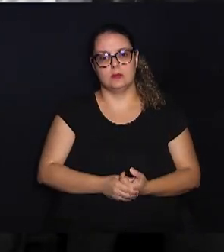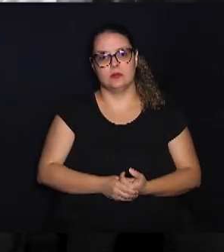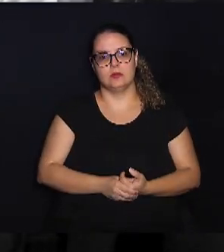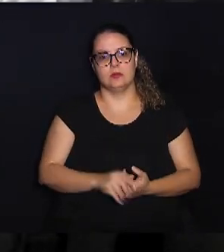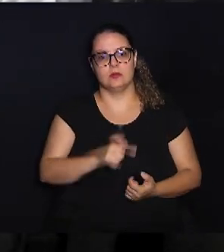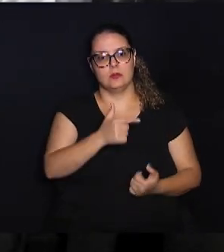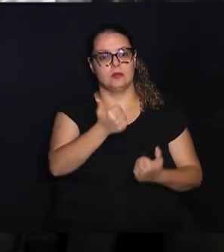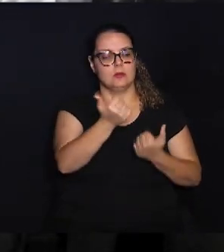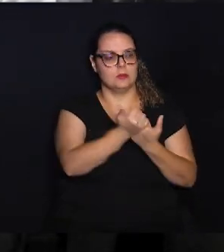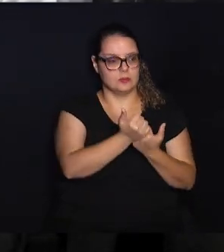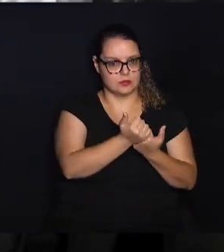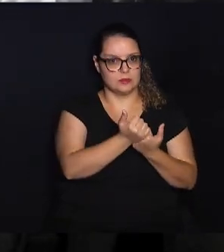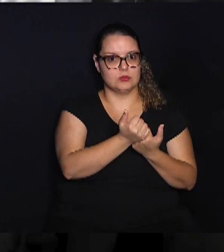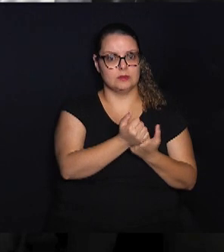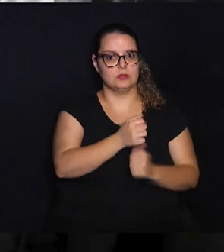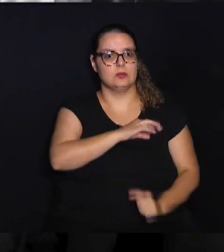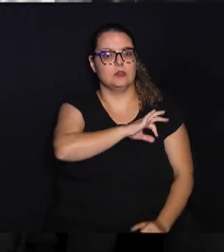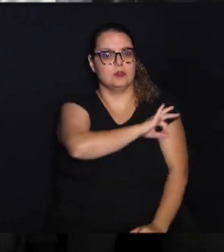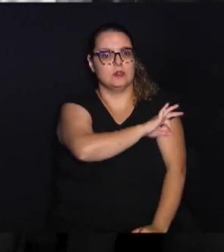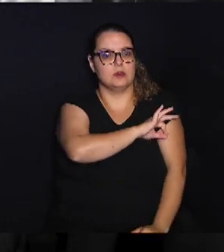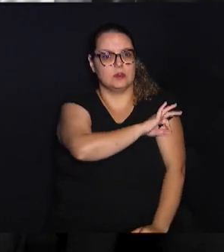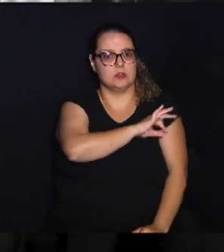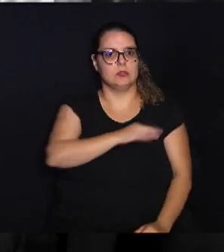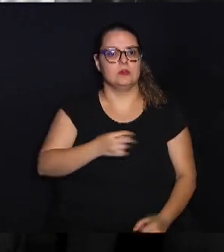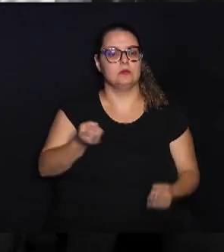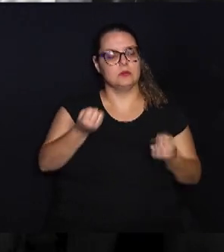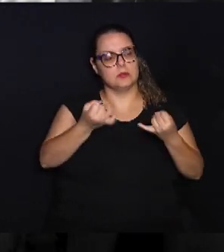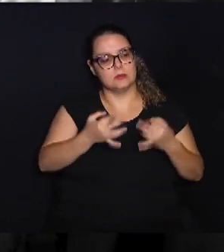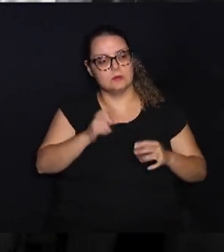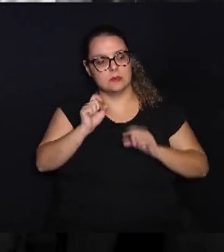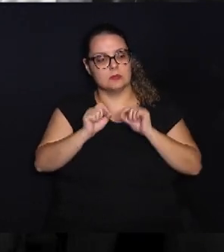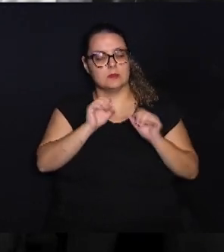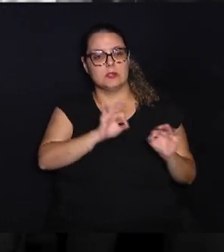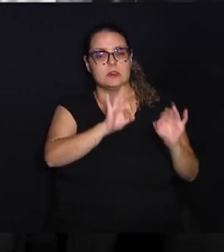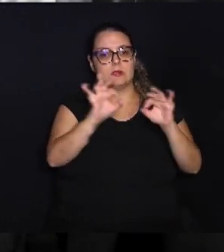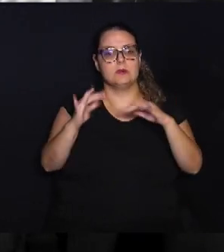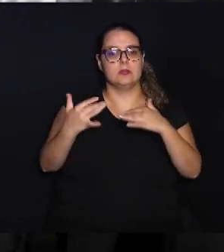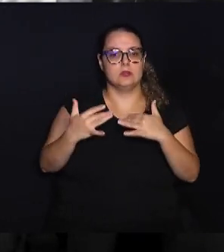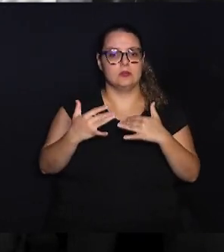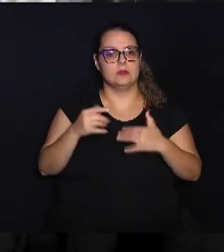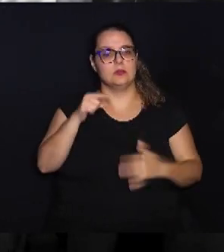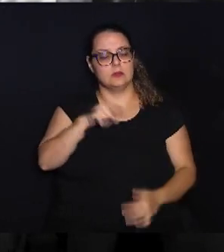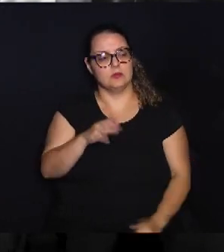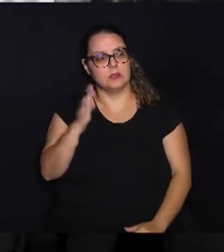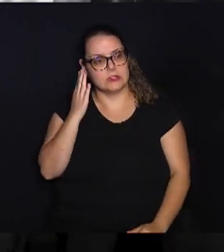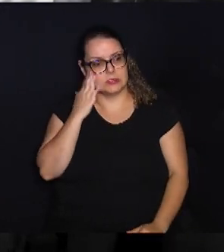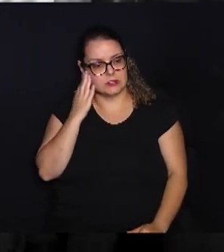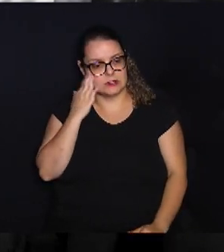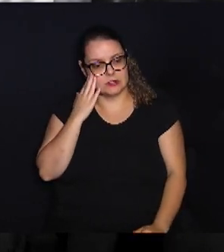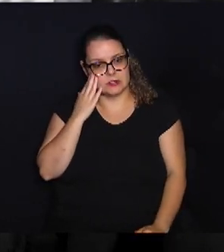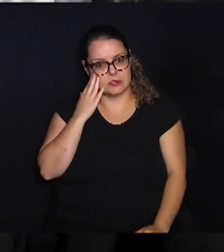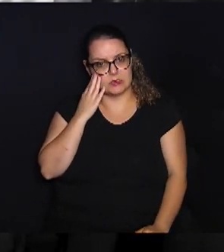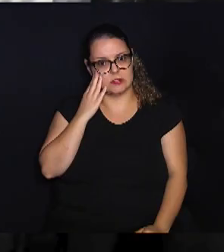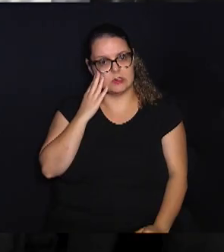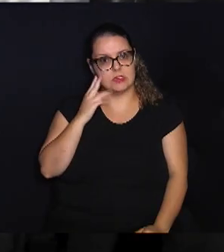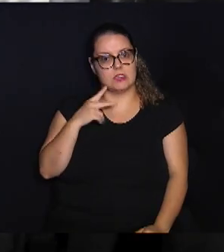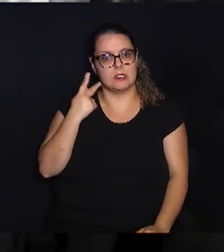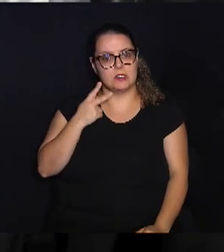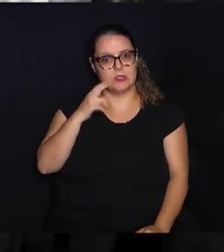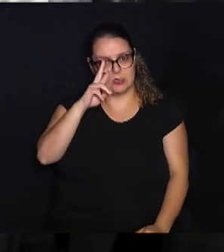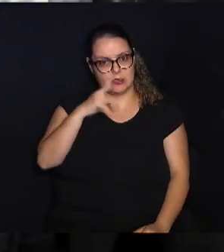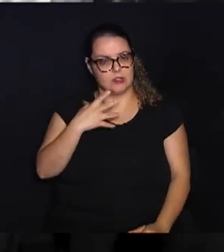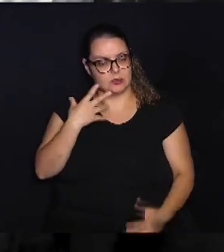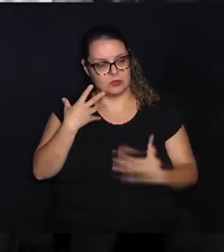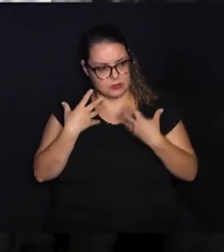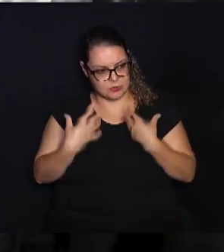cargos também na prefeitura. Explica para quem está nos acompanhando, você entende que essa política que o senhor